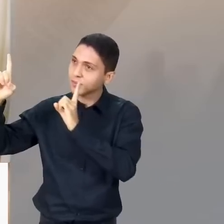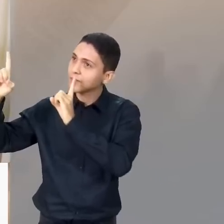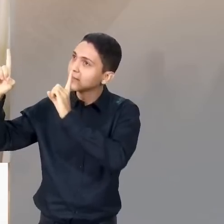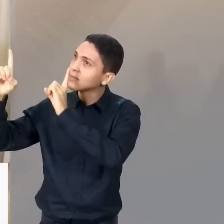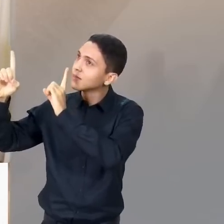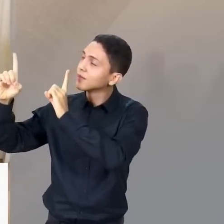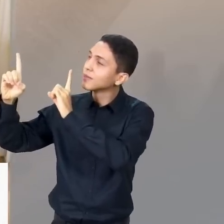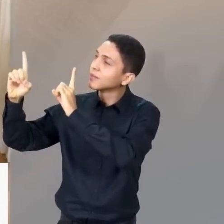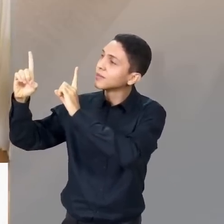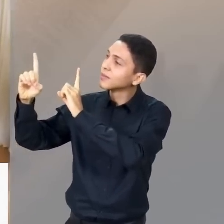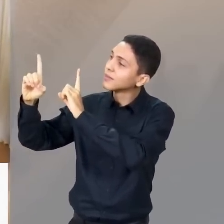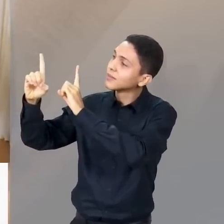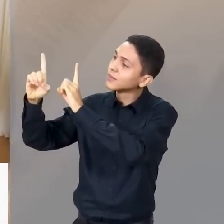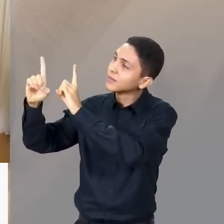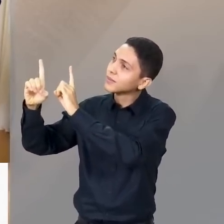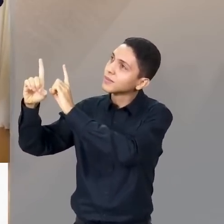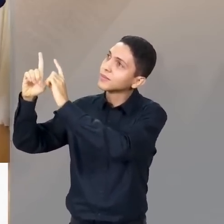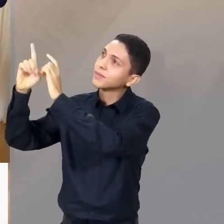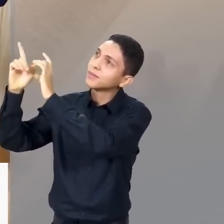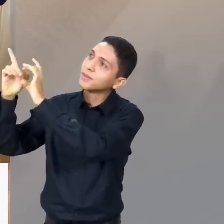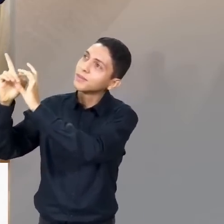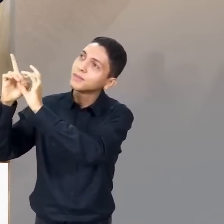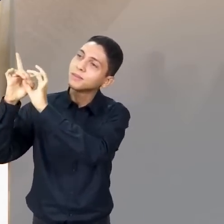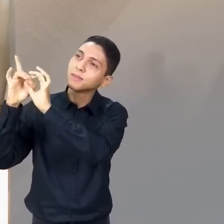achego a